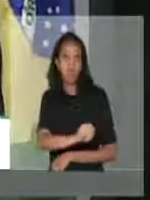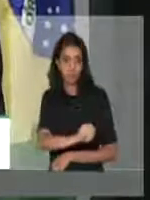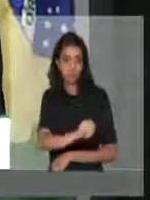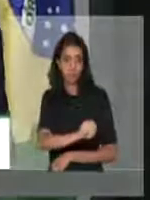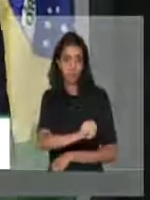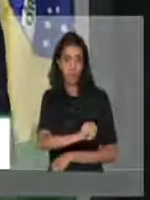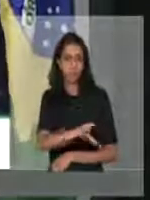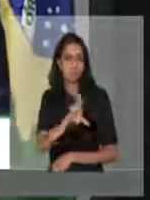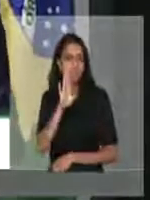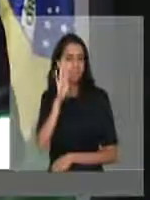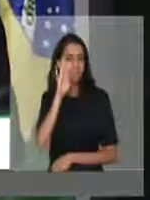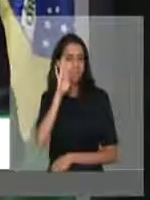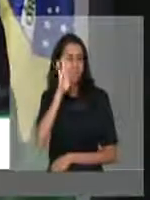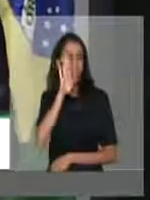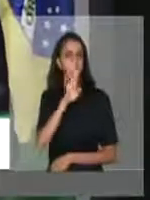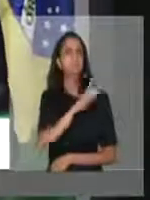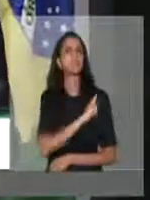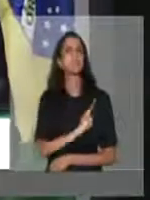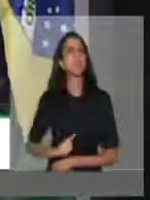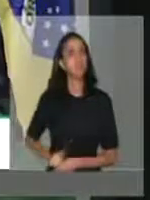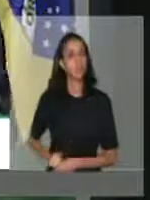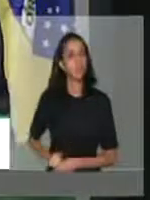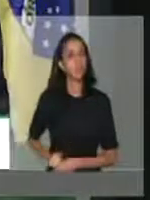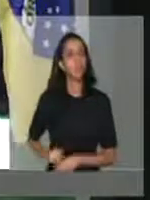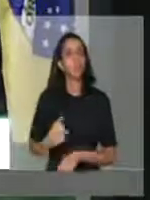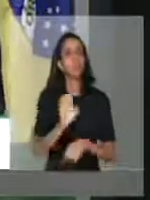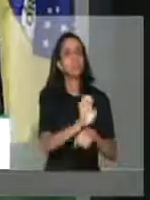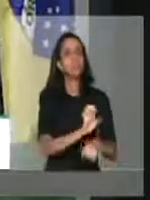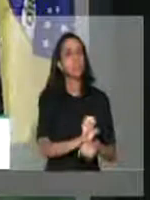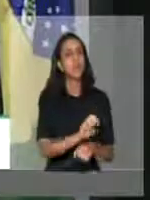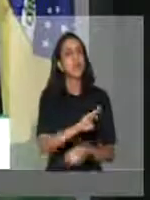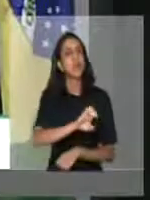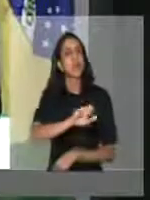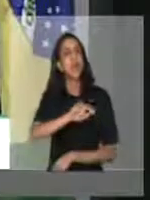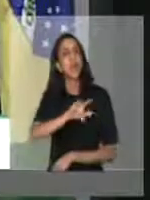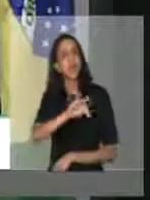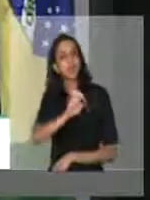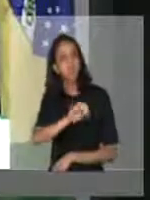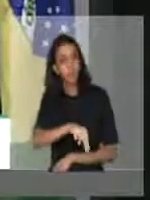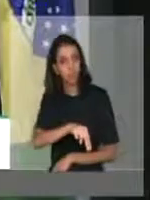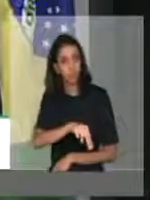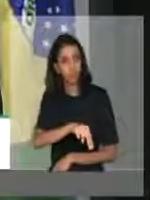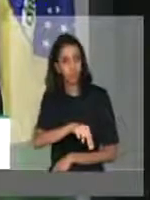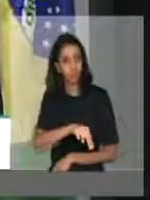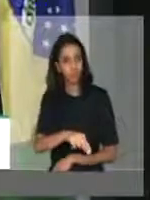e especialmente o governador do estado, o Wellington Dias,